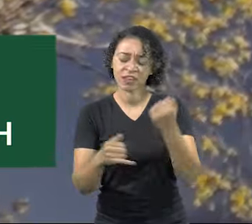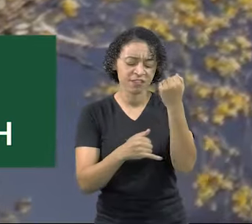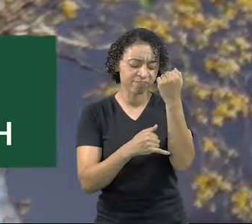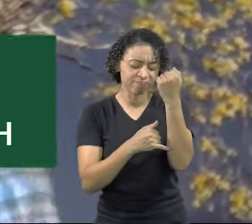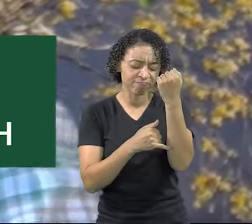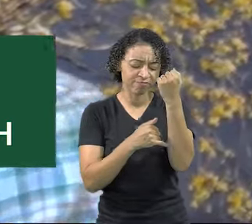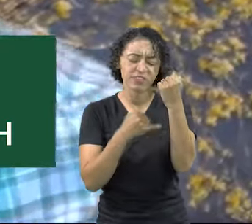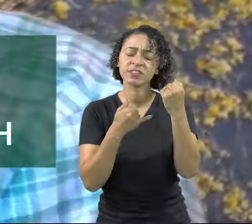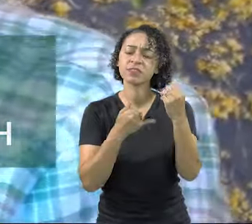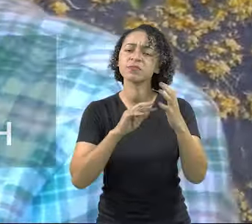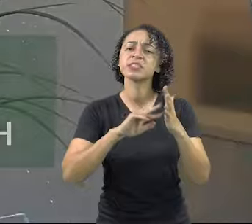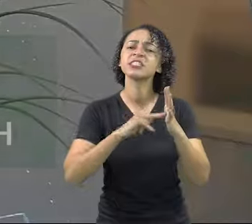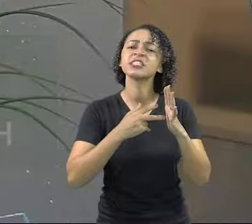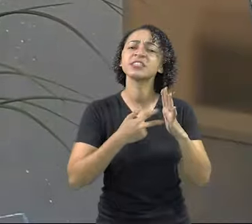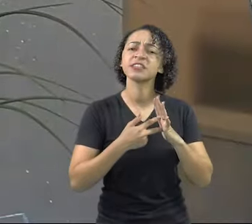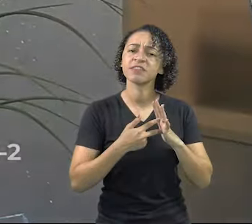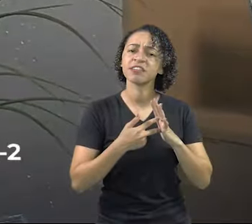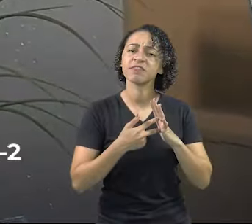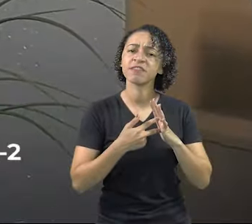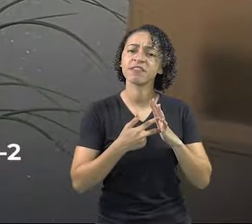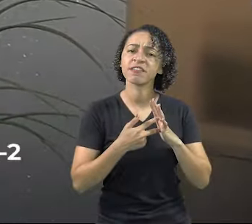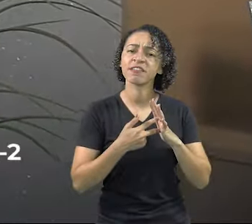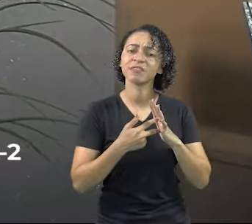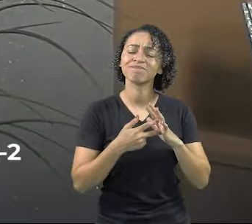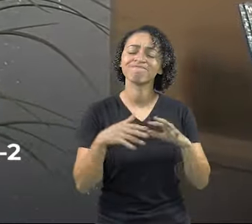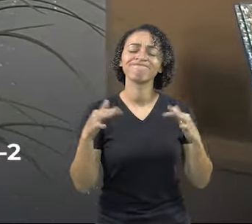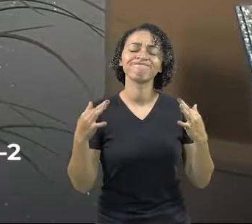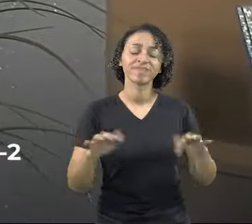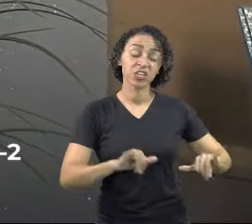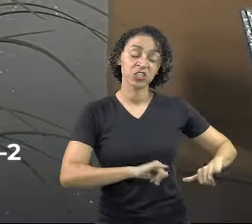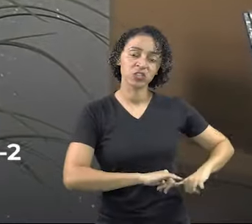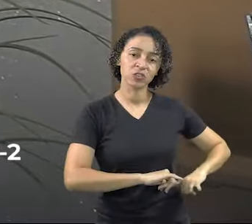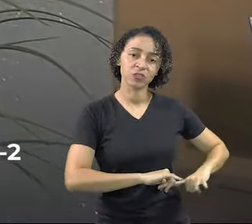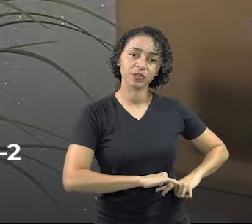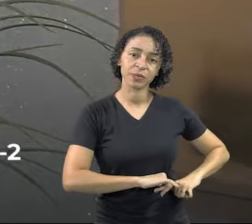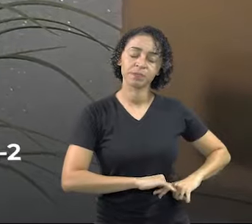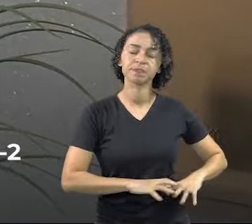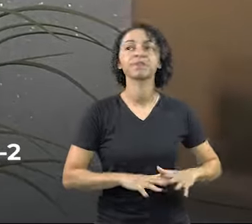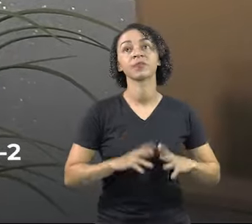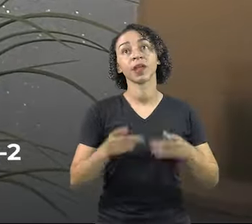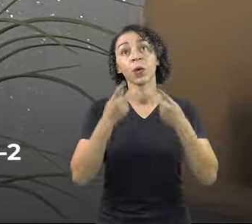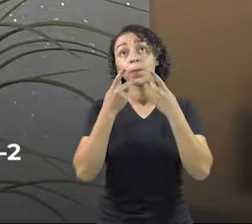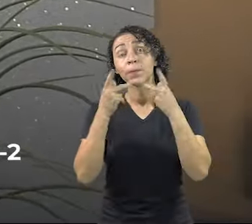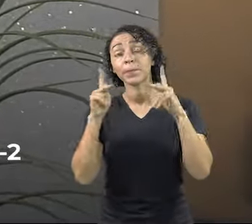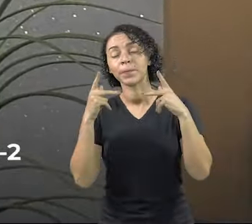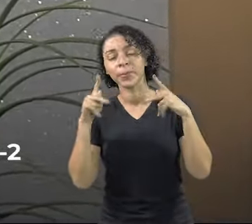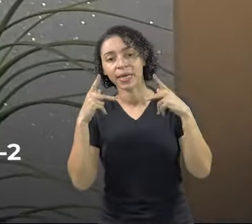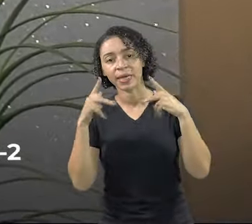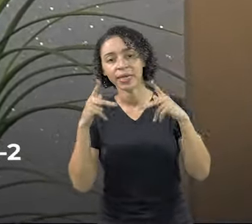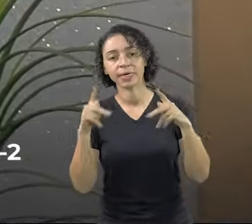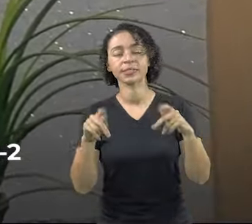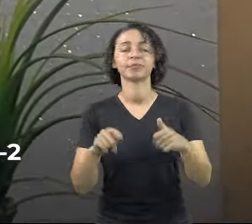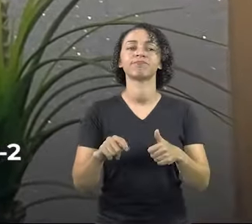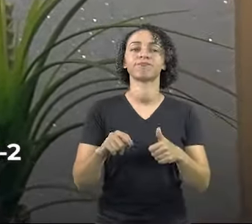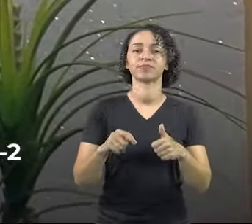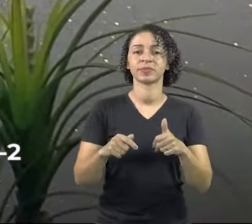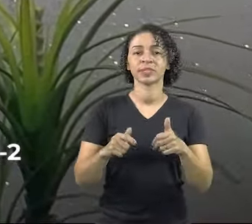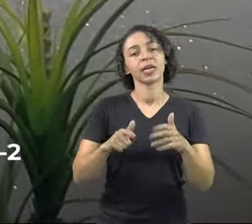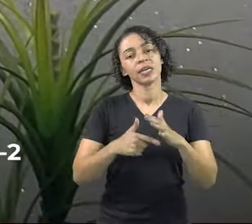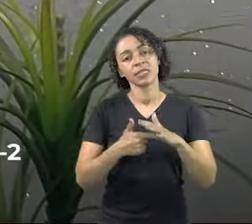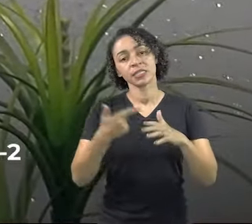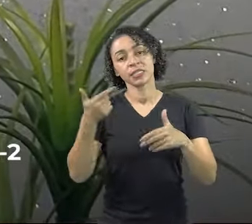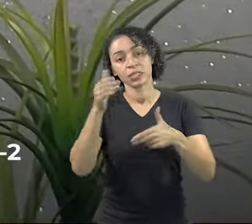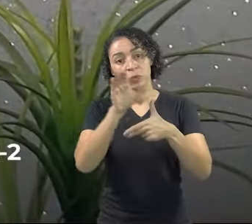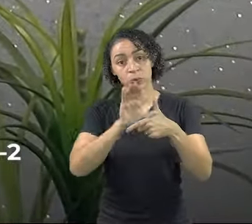machucado eu ministrando Esta palavra de segundo Coríntios 12 Eu até me lembrei de quando eu era